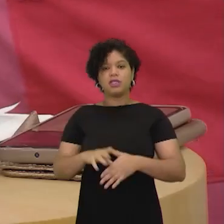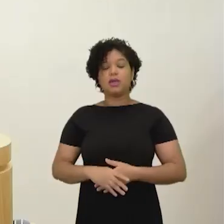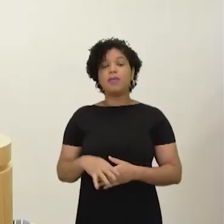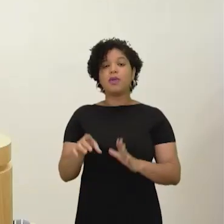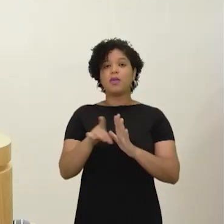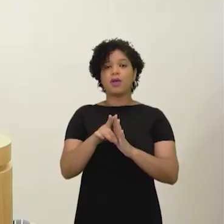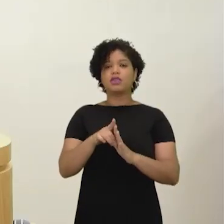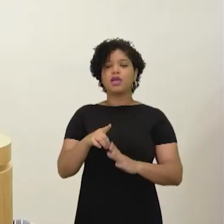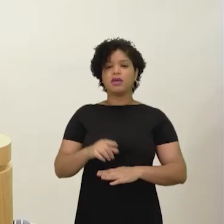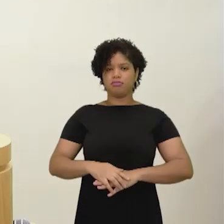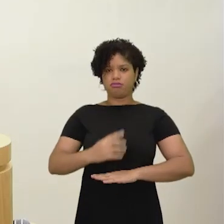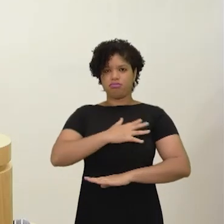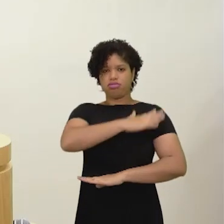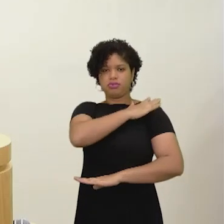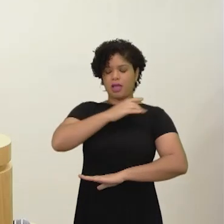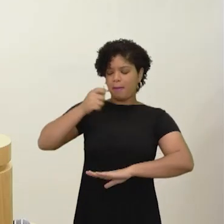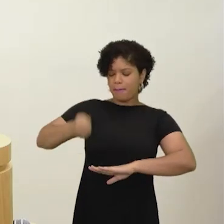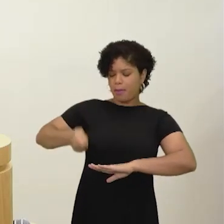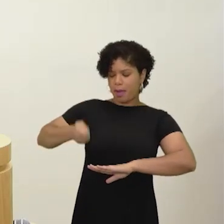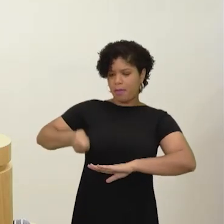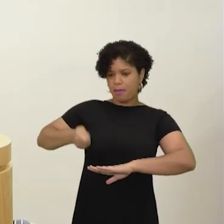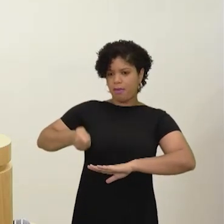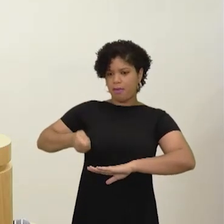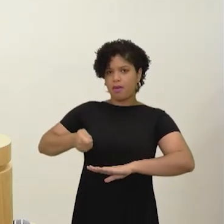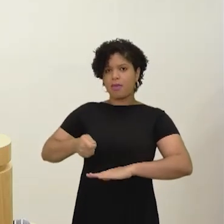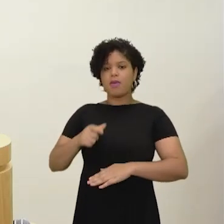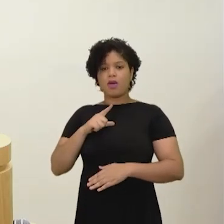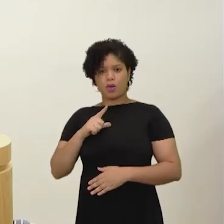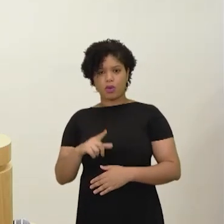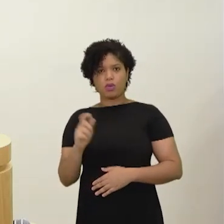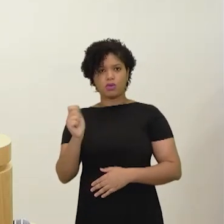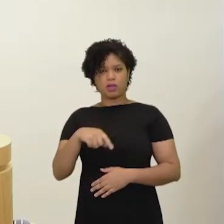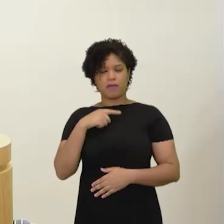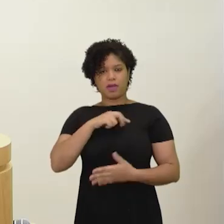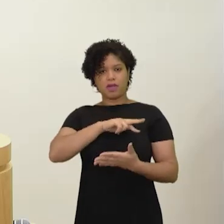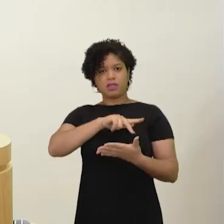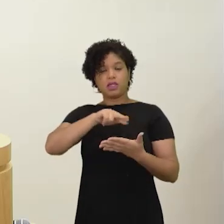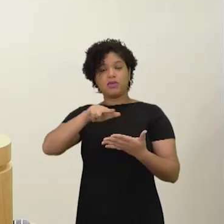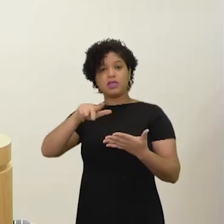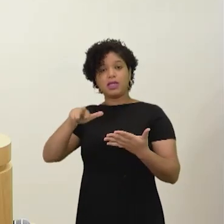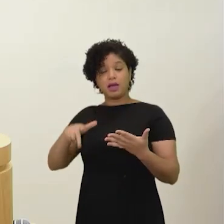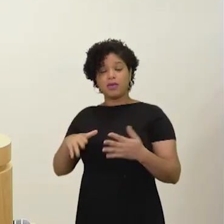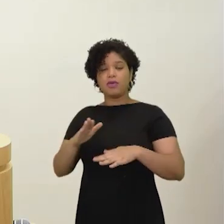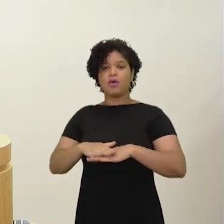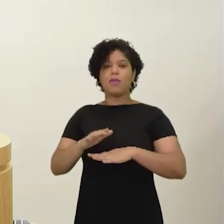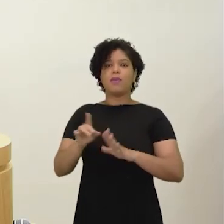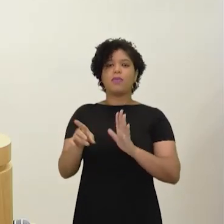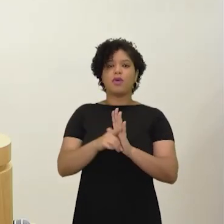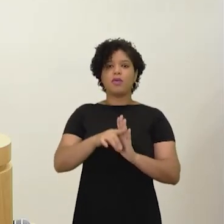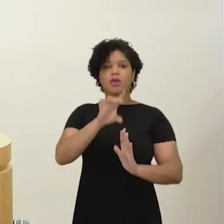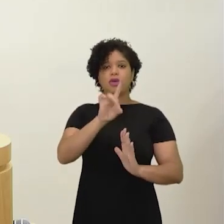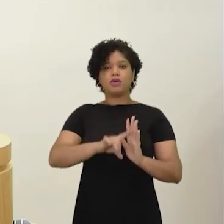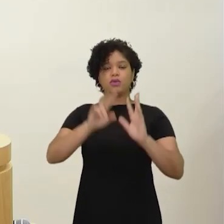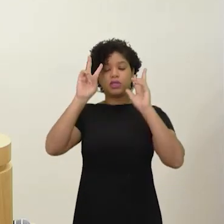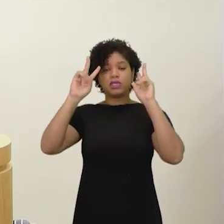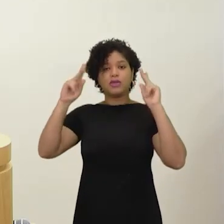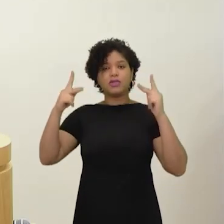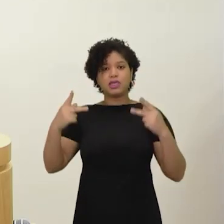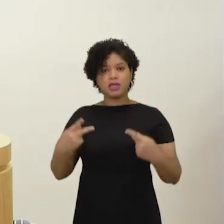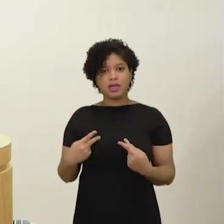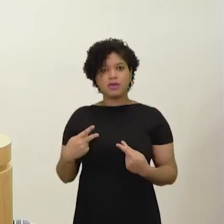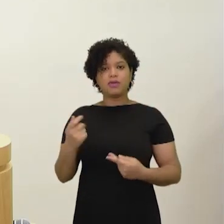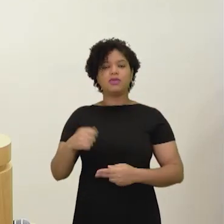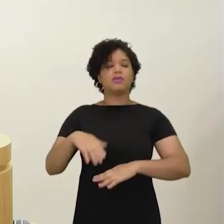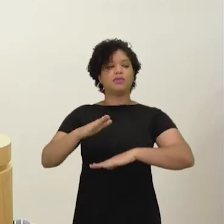né? Nós tivemos aí como um legado da ditadura militar graves violações aos direitos humanos. Nas últimas aulas